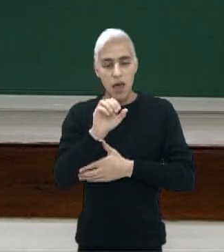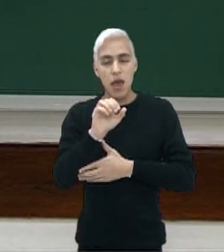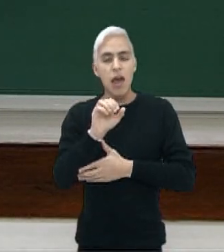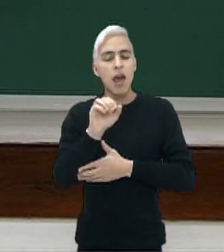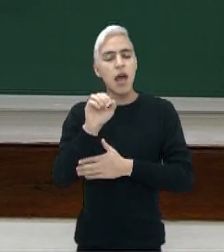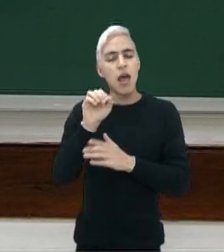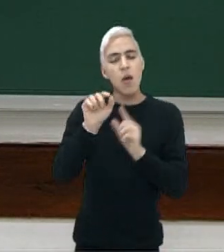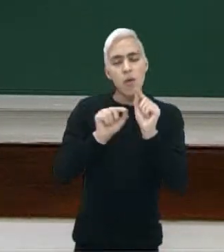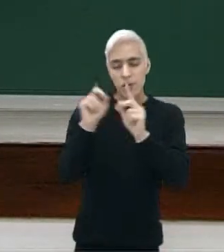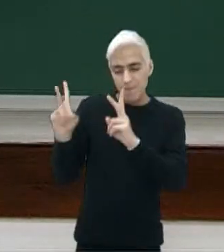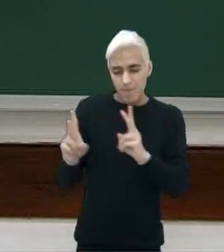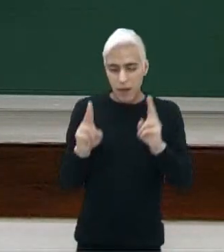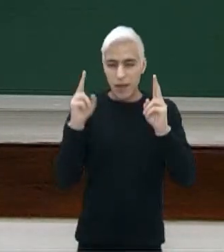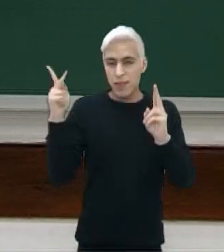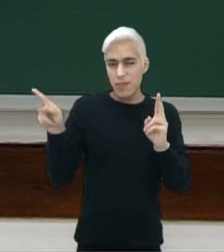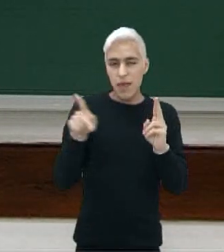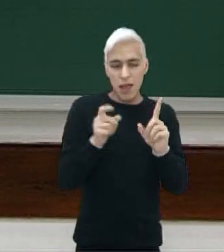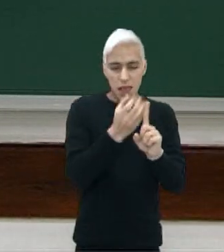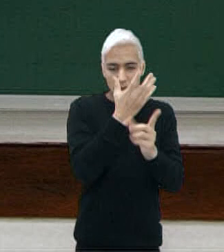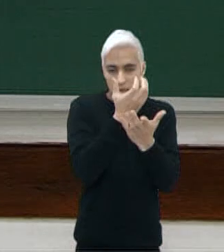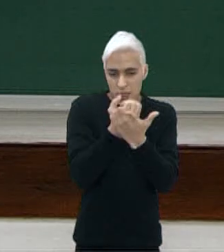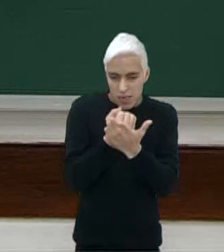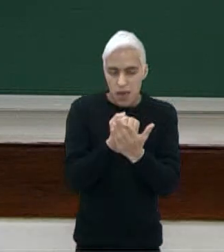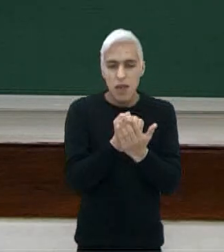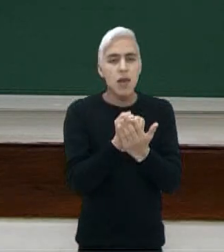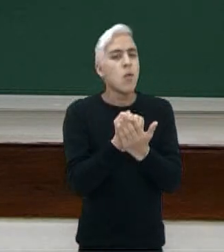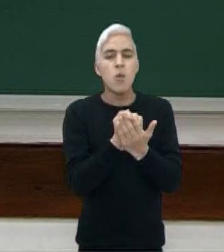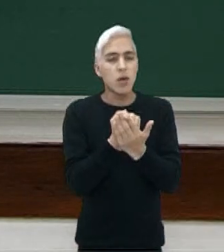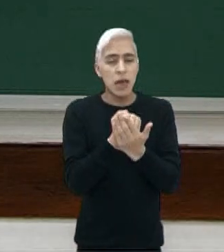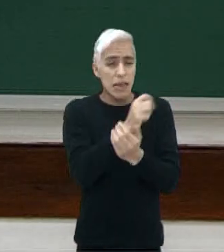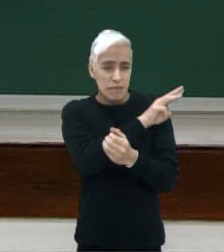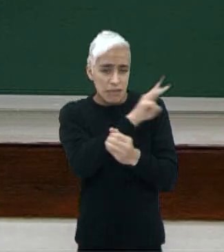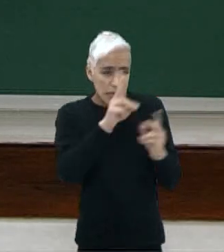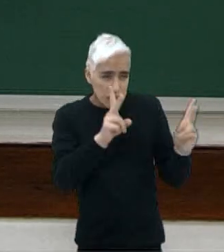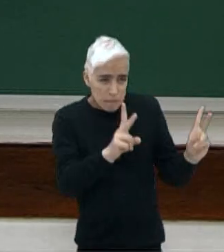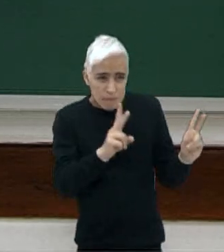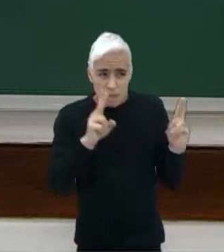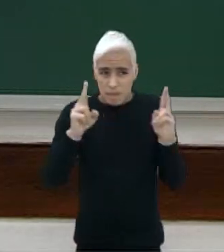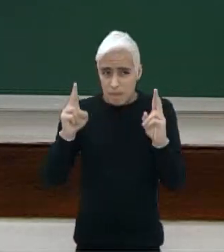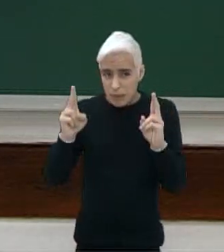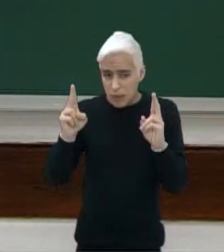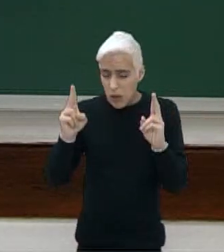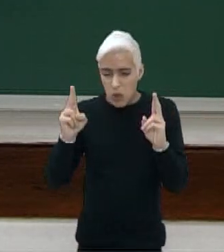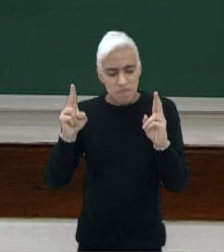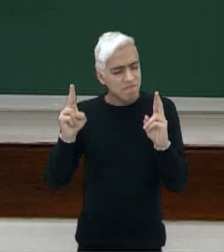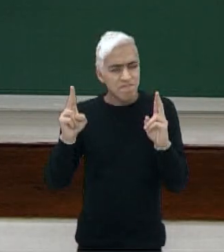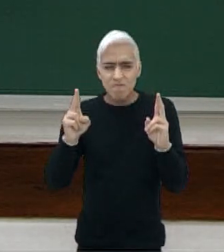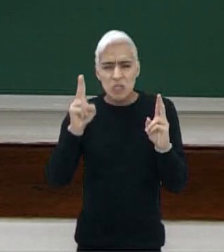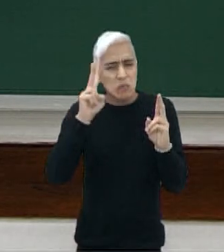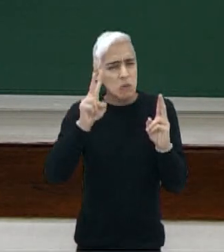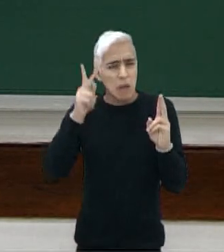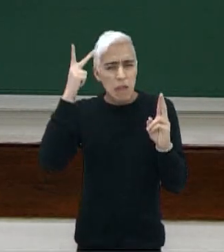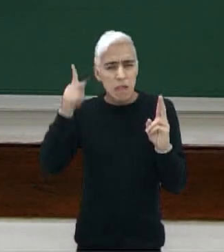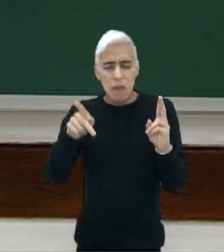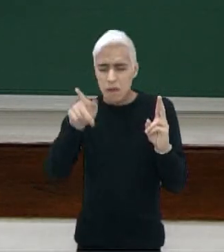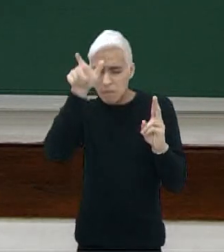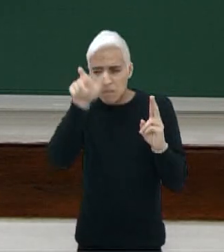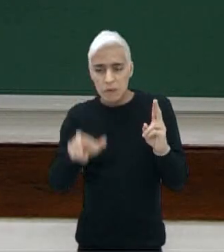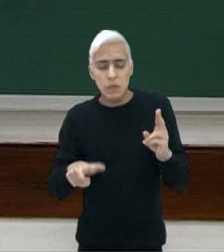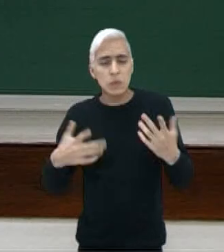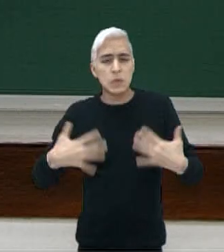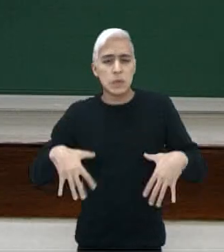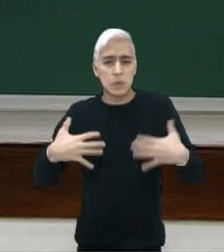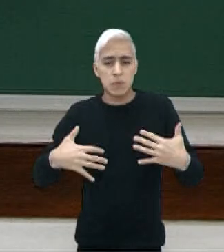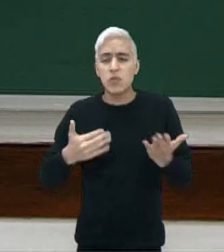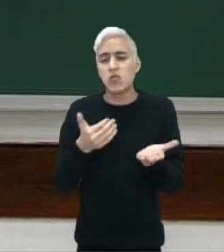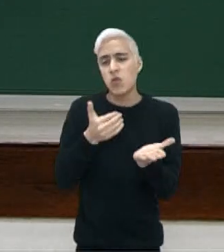de uma biografia dele, de um site que conta um pouco da história desse homem, desse artista, tá certo? Então